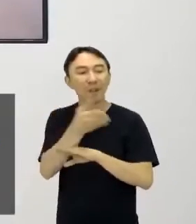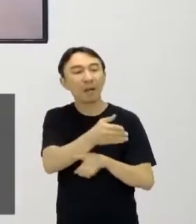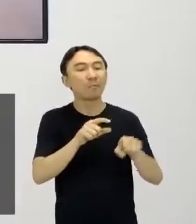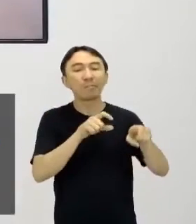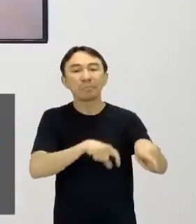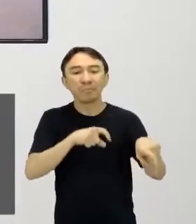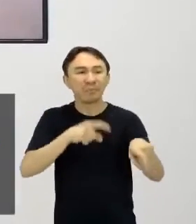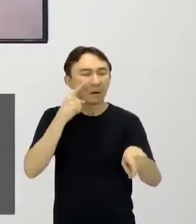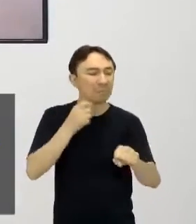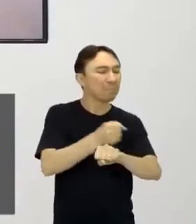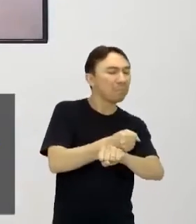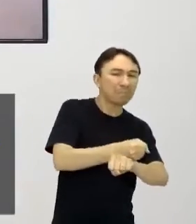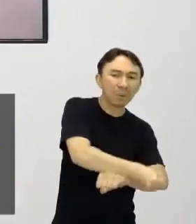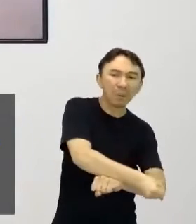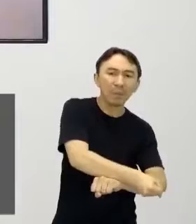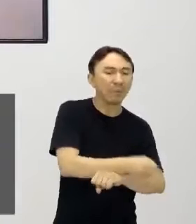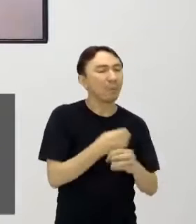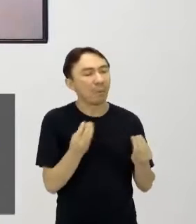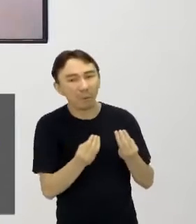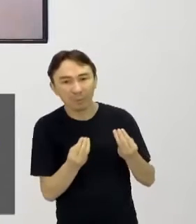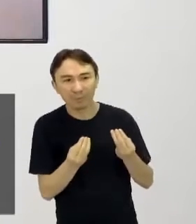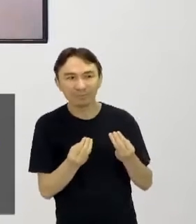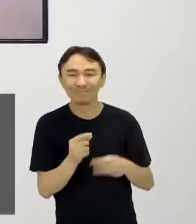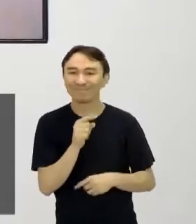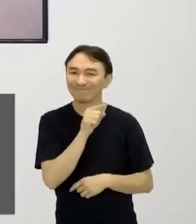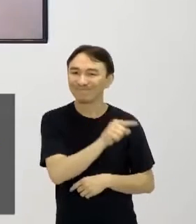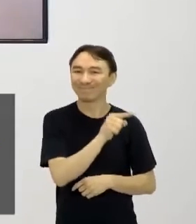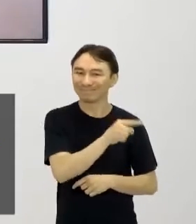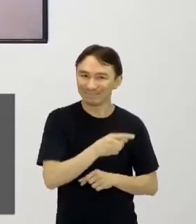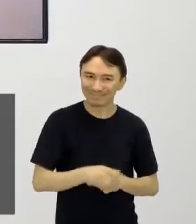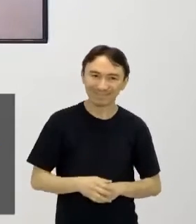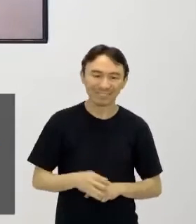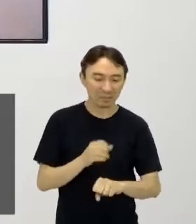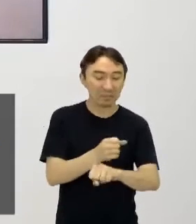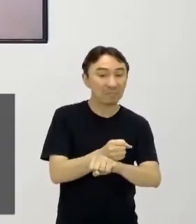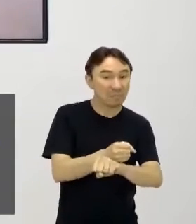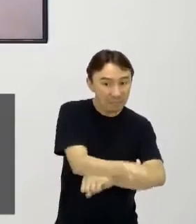escravizados. E estava tudo bem. Só que os escravizados